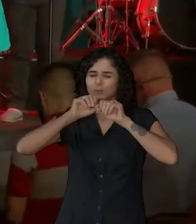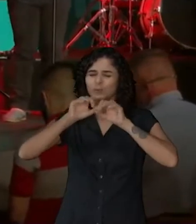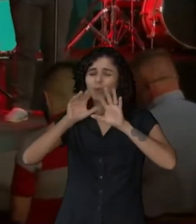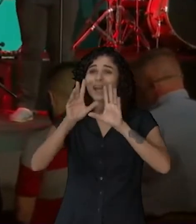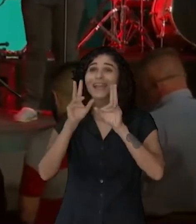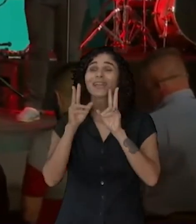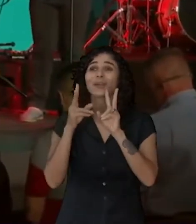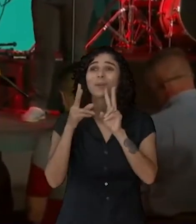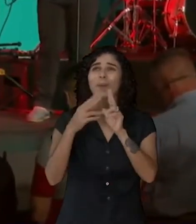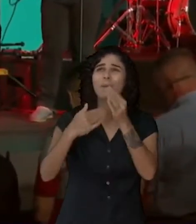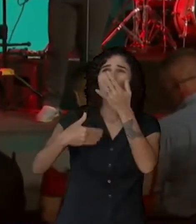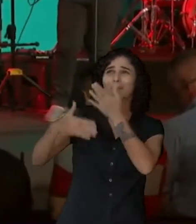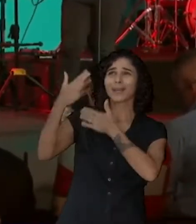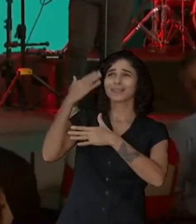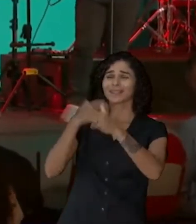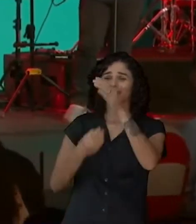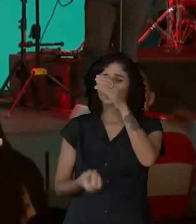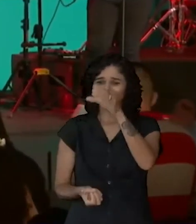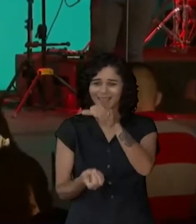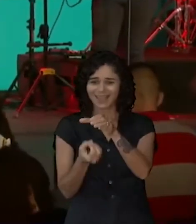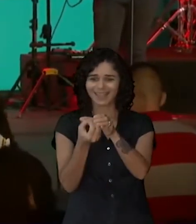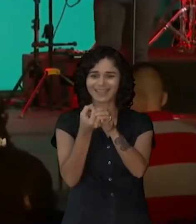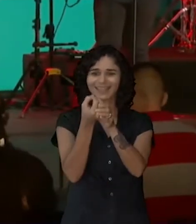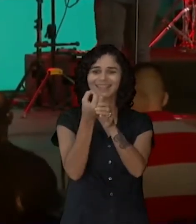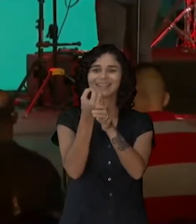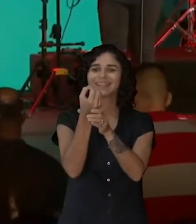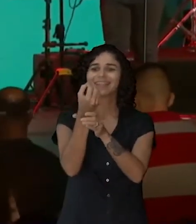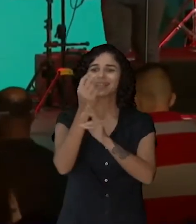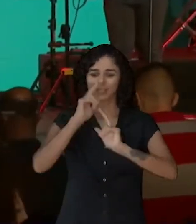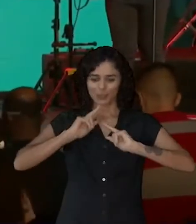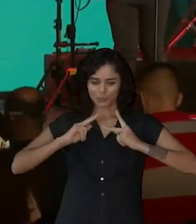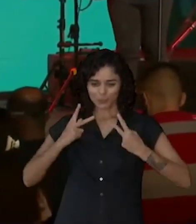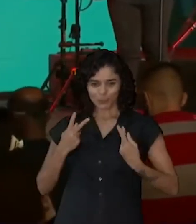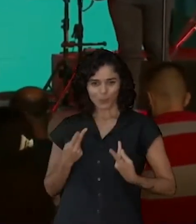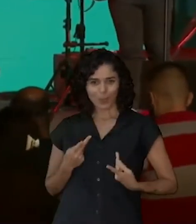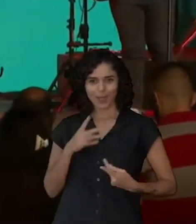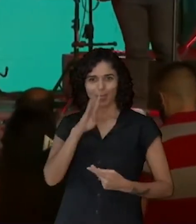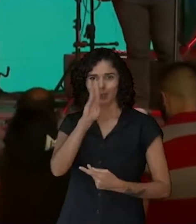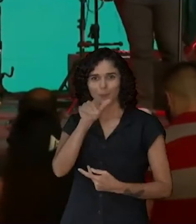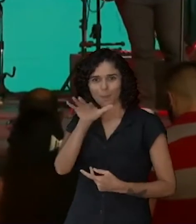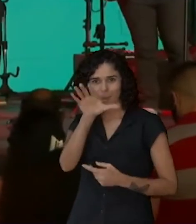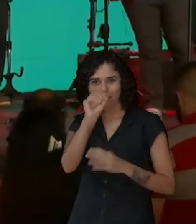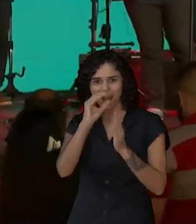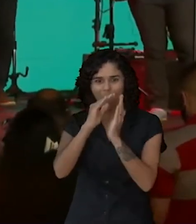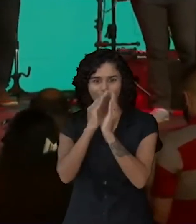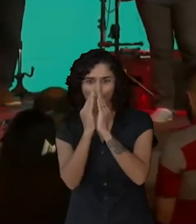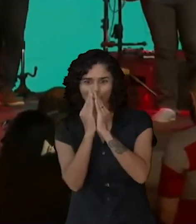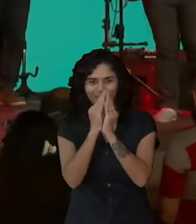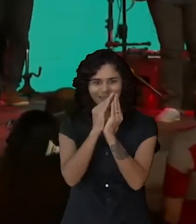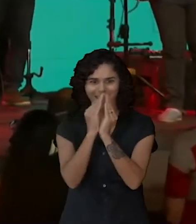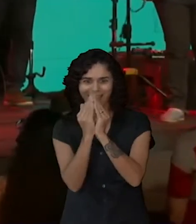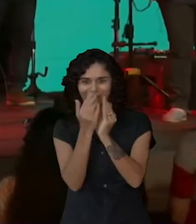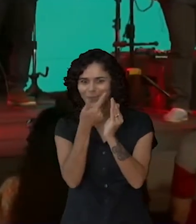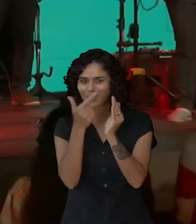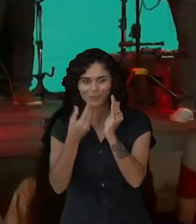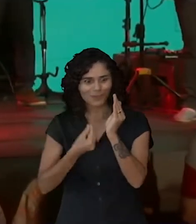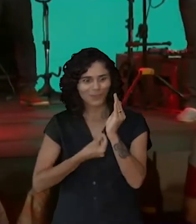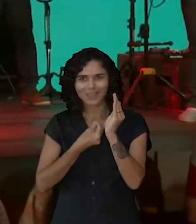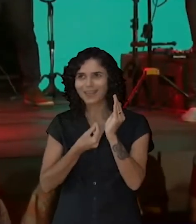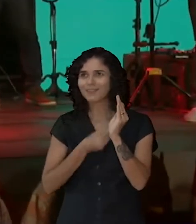boneco de barro e transformou ele em alma vivente. que eles nunca mais